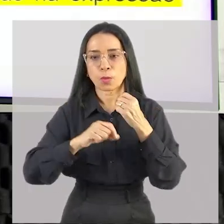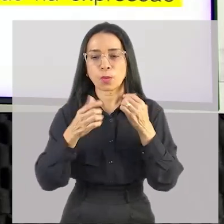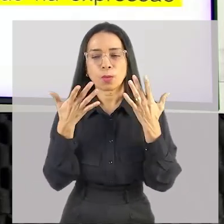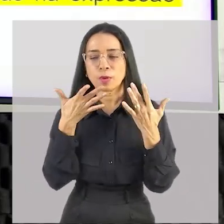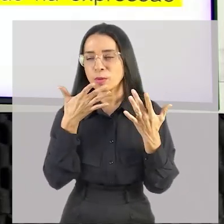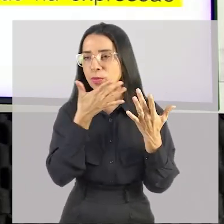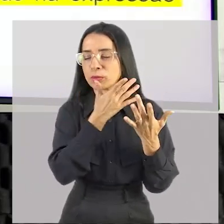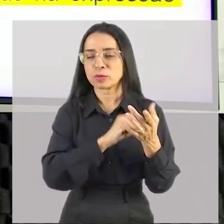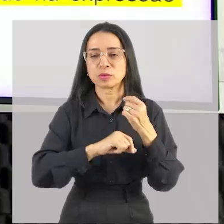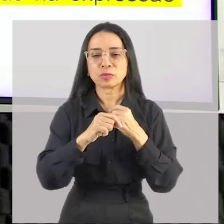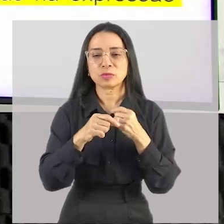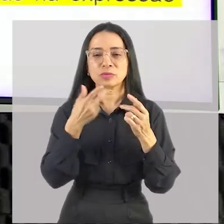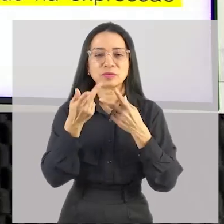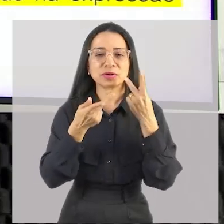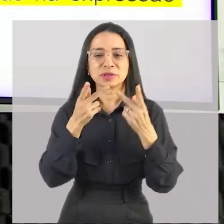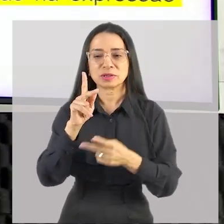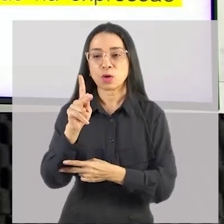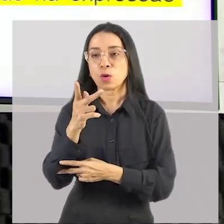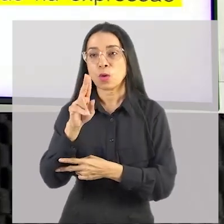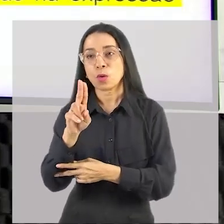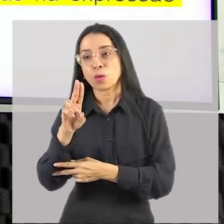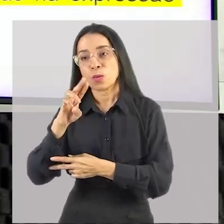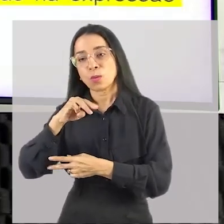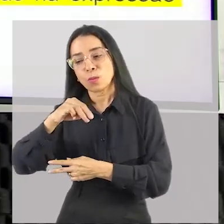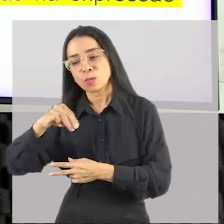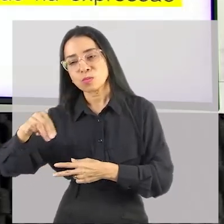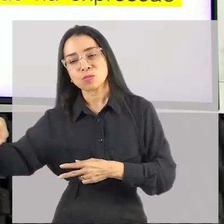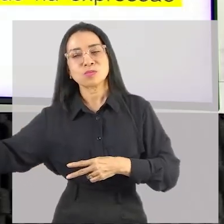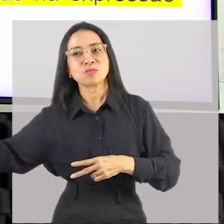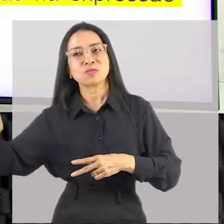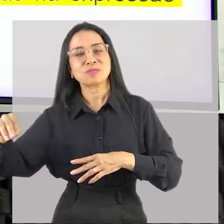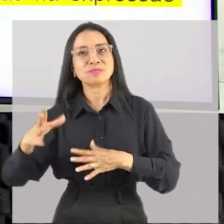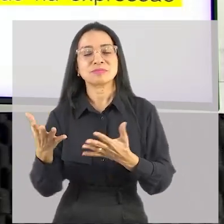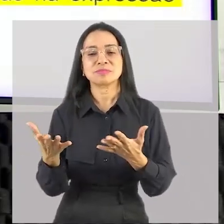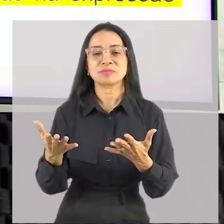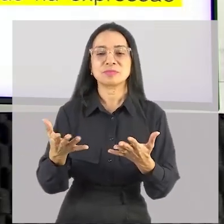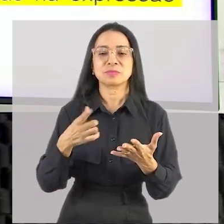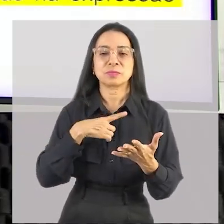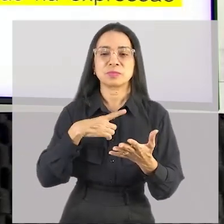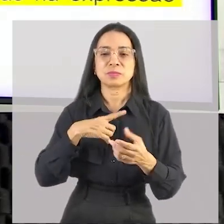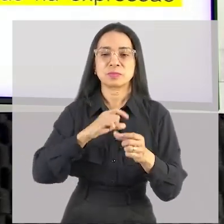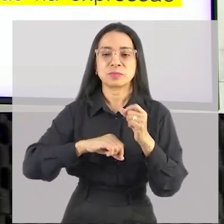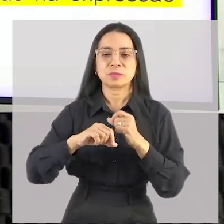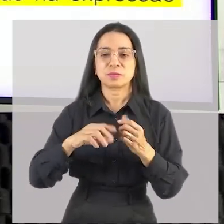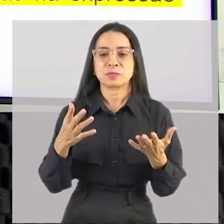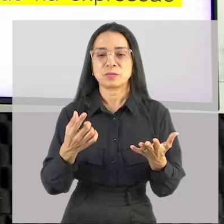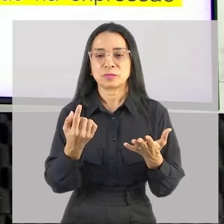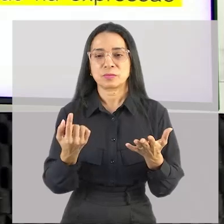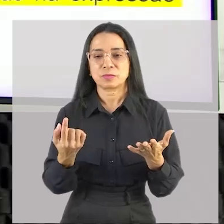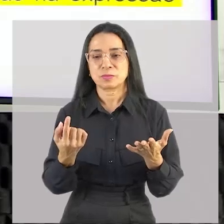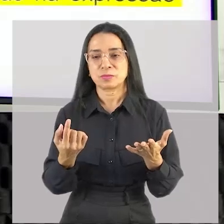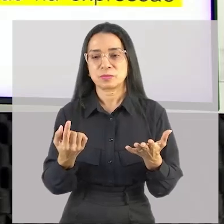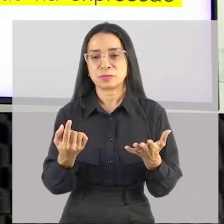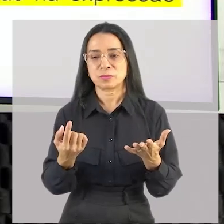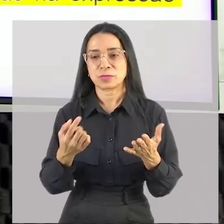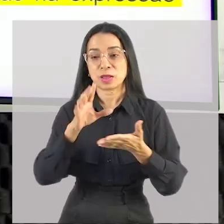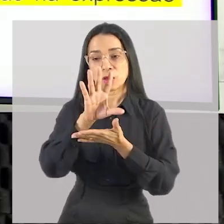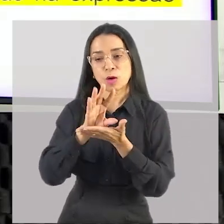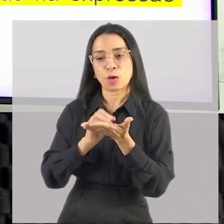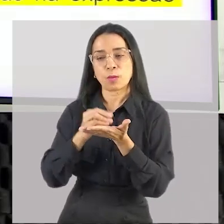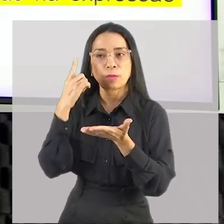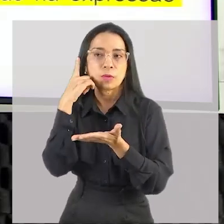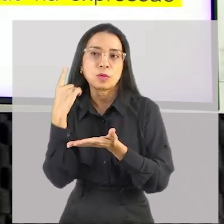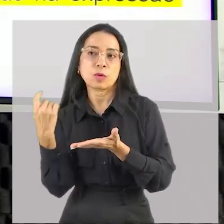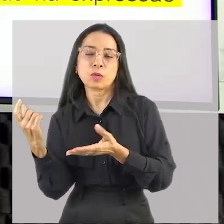que coisa gostosa, esse que cheirinho bom. Então, eu tenho aqui uma onomatopeia, imitando aqui um